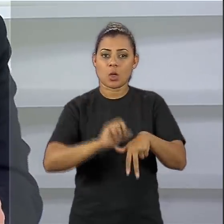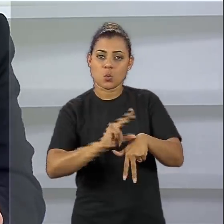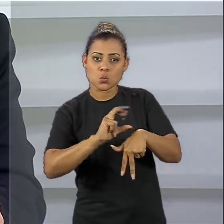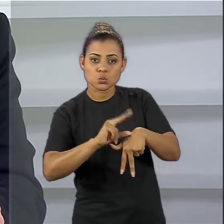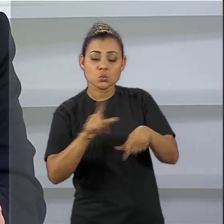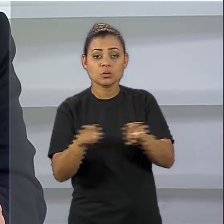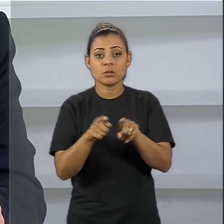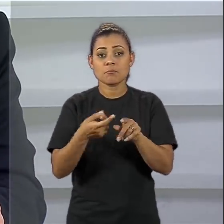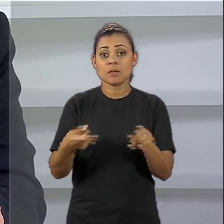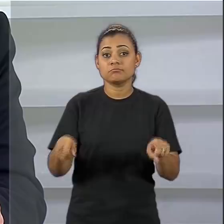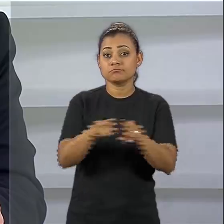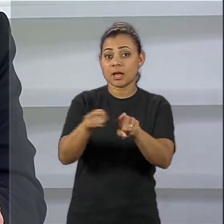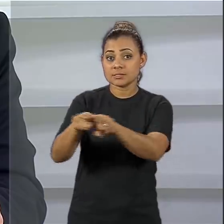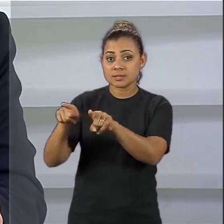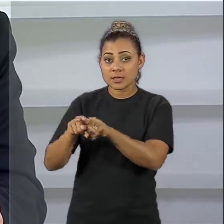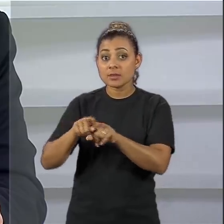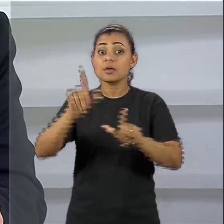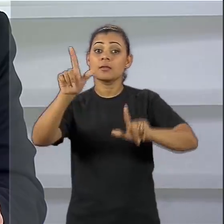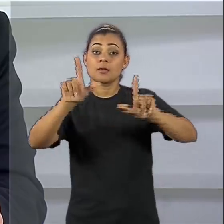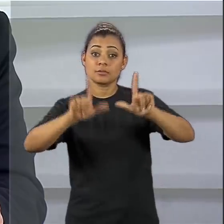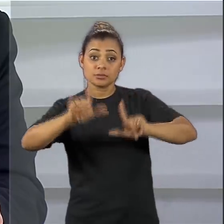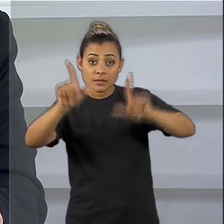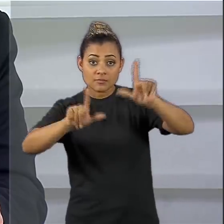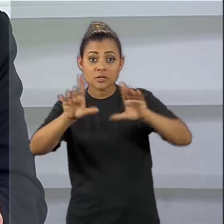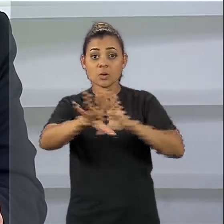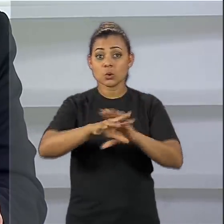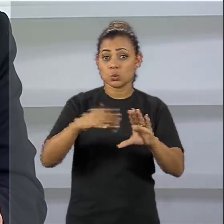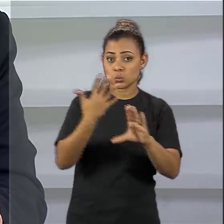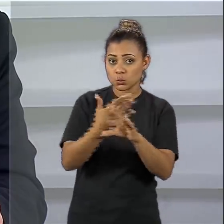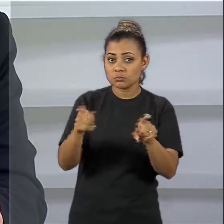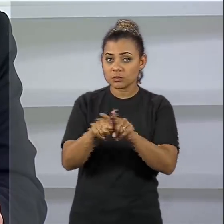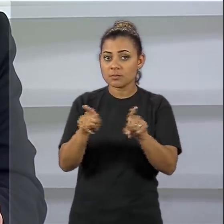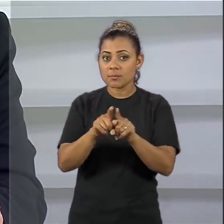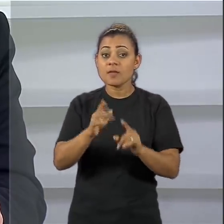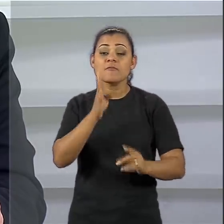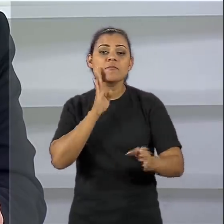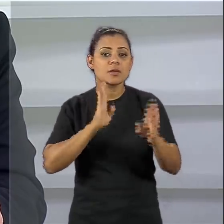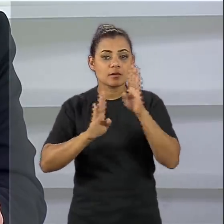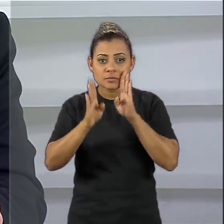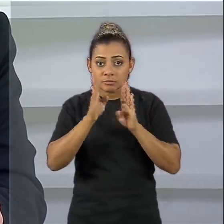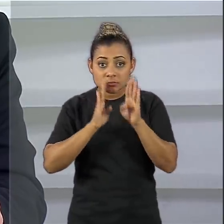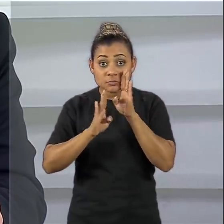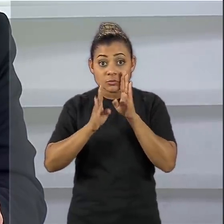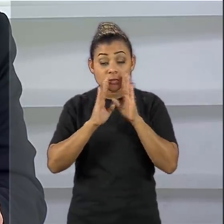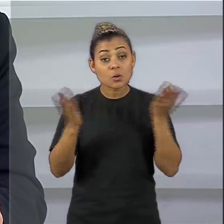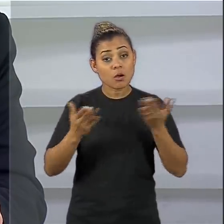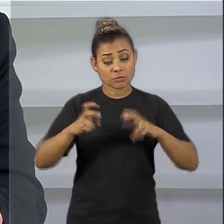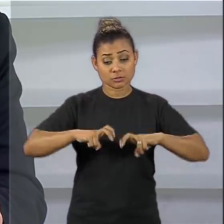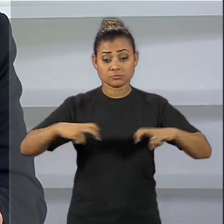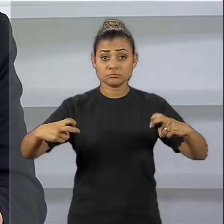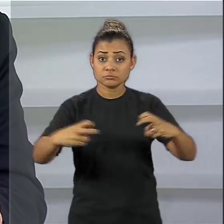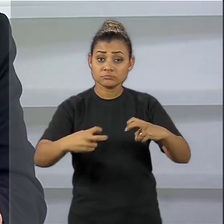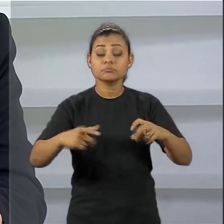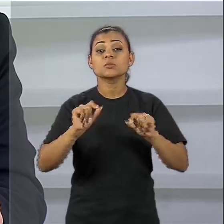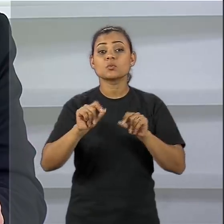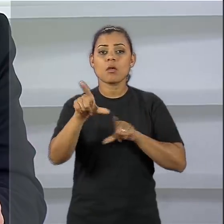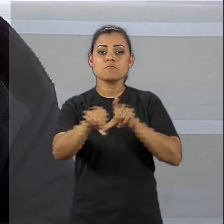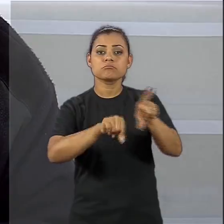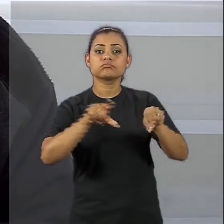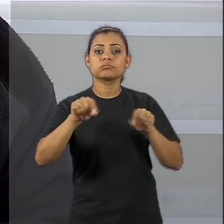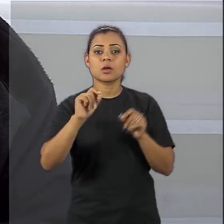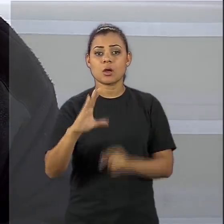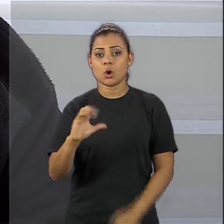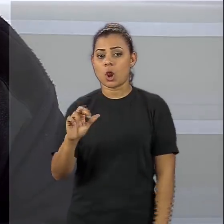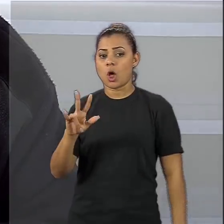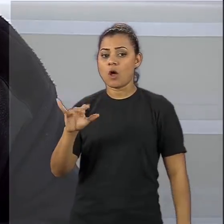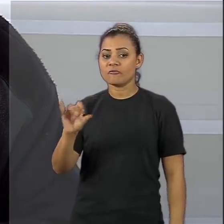emissoras afiliadas, pelo nosso canal no YouTube e também pela nossa página no Facebook. A bancada de debatedores hoje é formada por